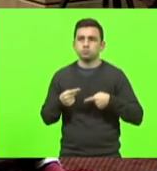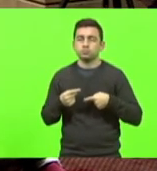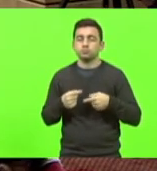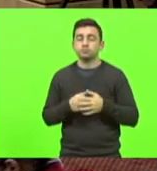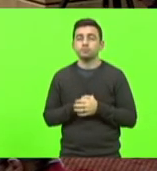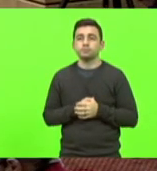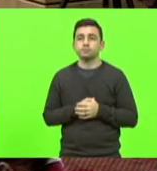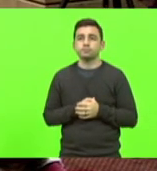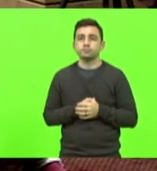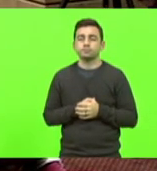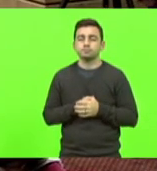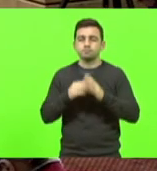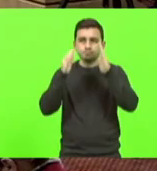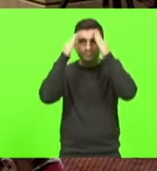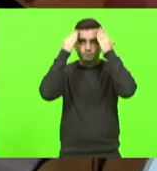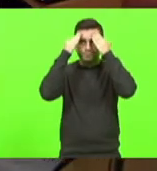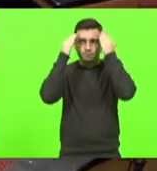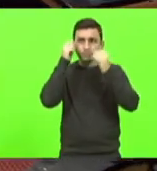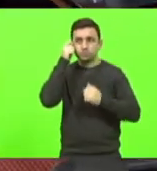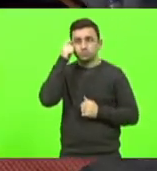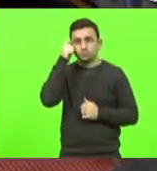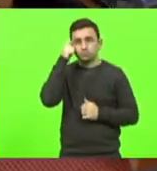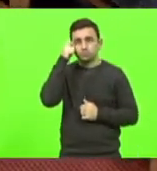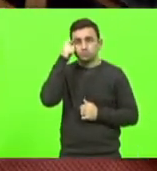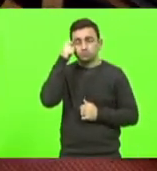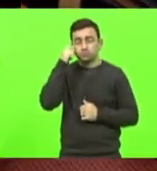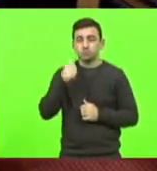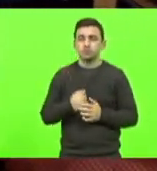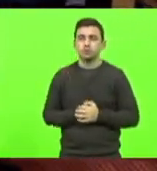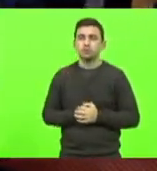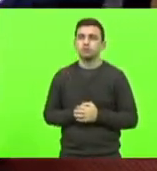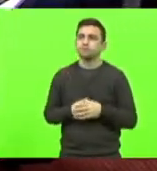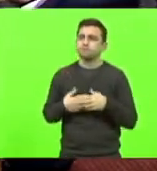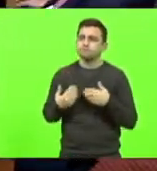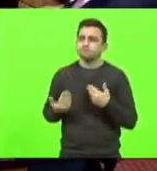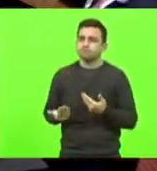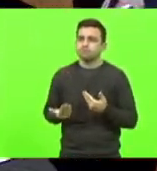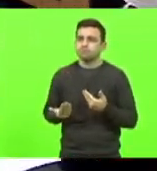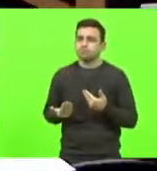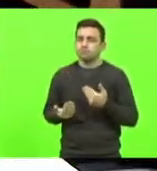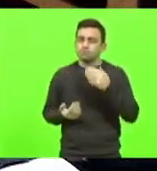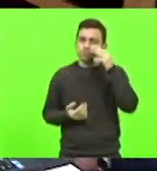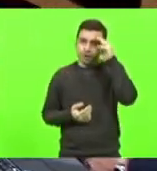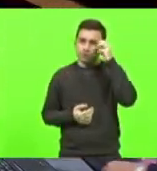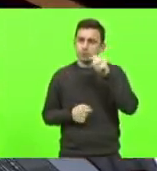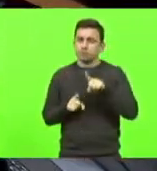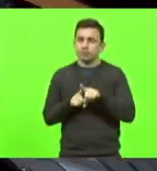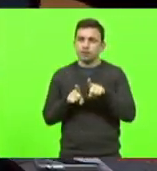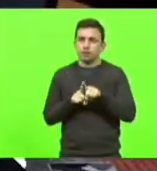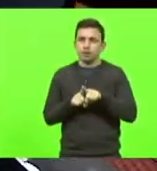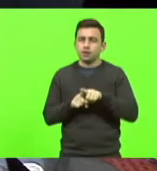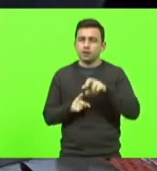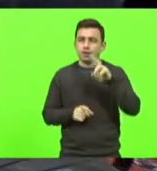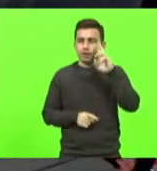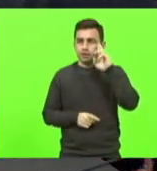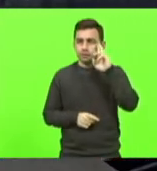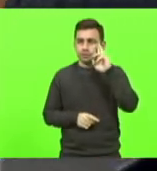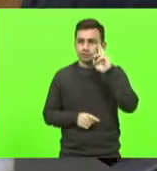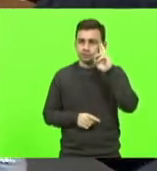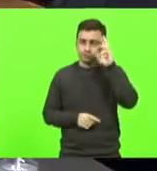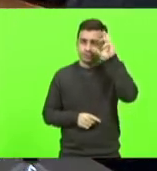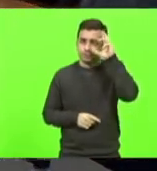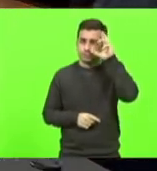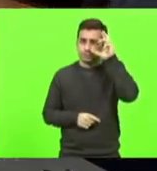José Milton Scheffer o deputado Mauro Deputado Alba a quem eu quero cumprimentar pela